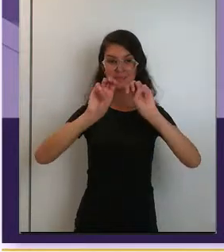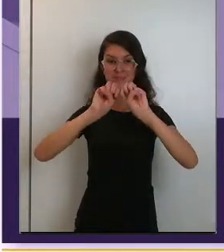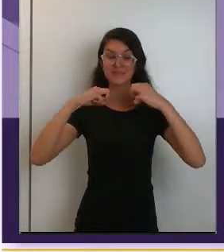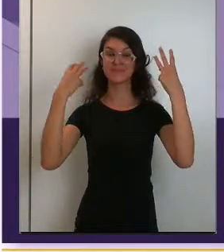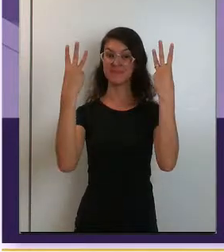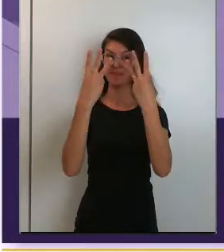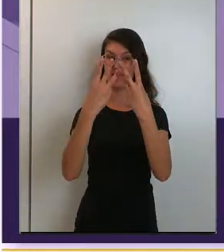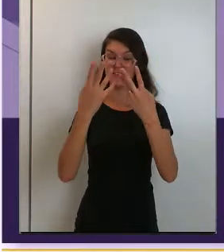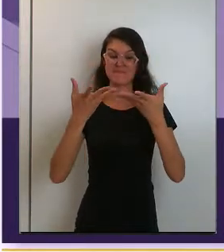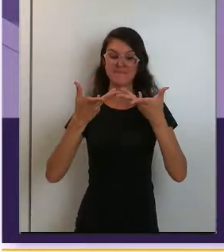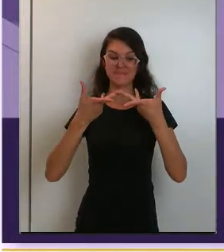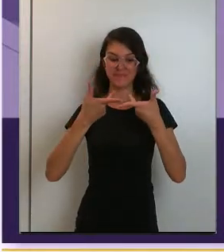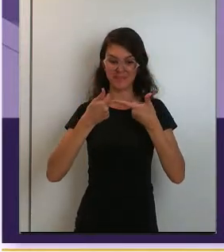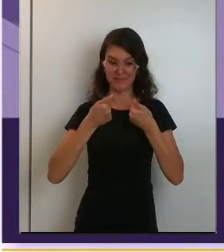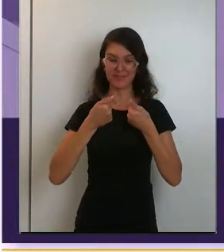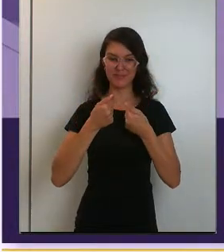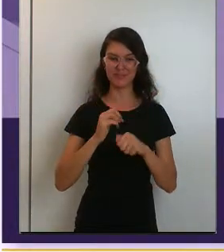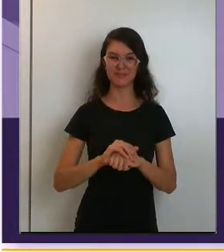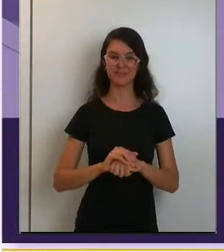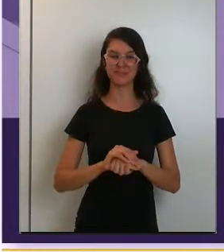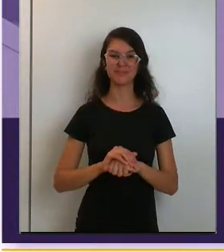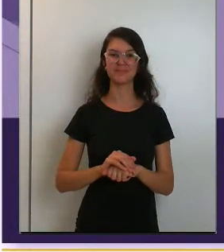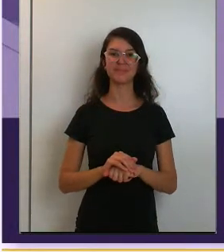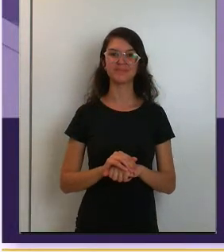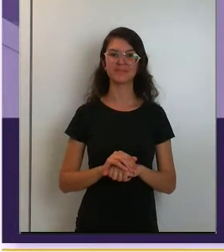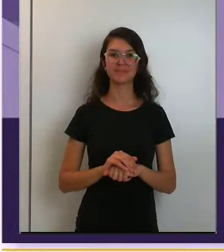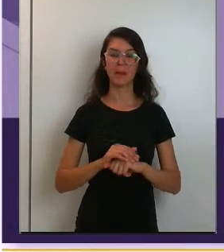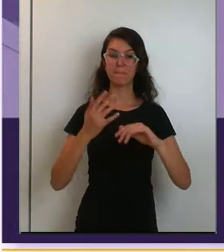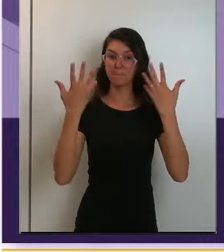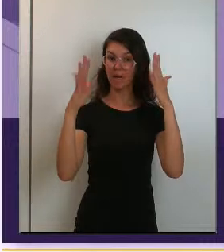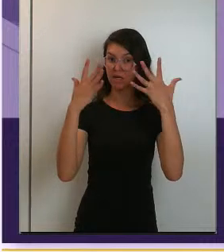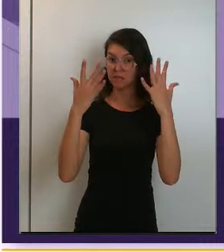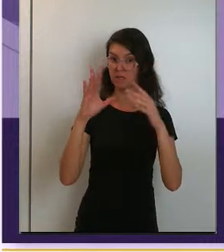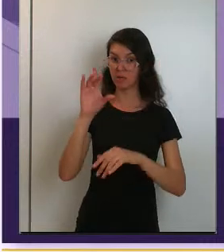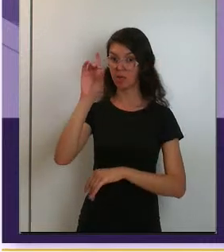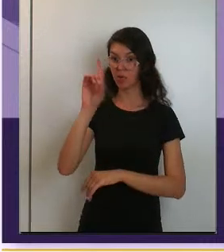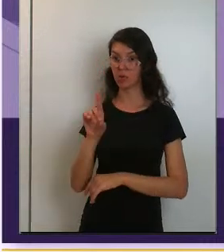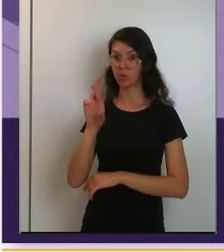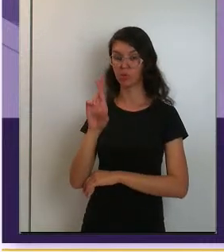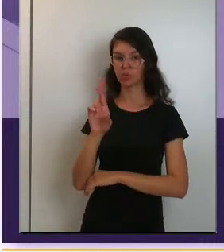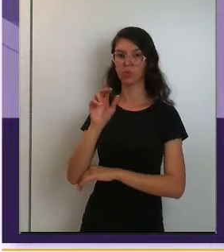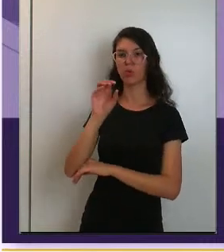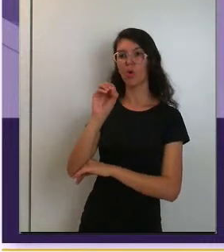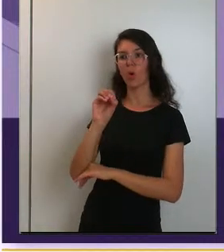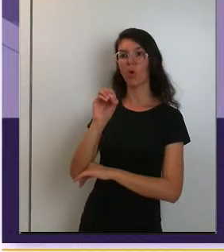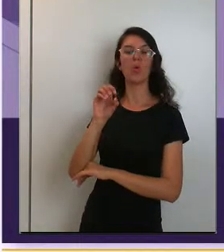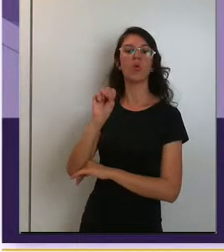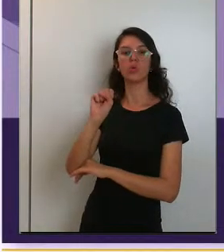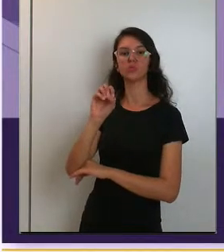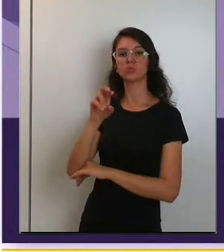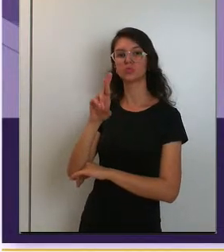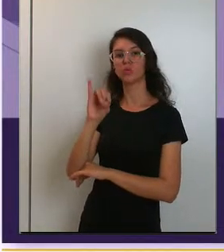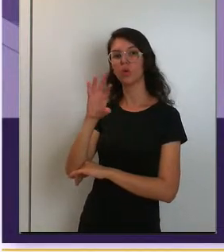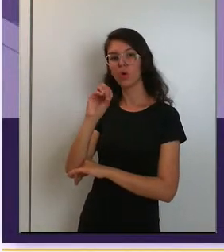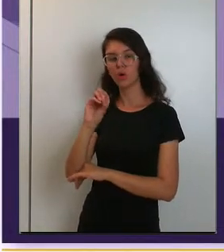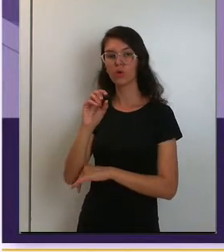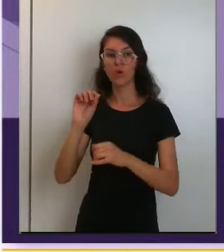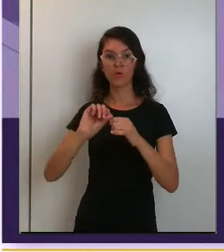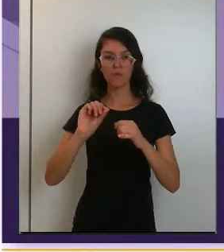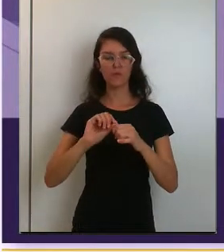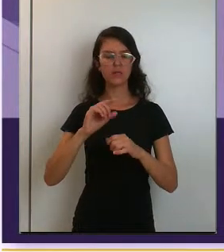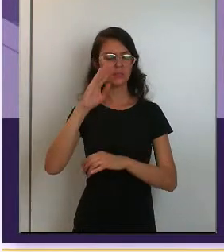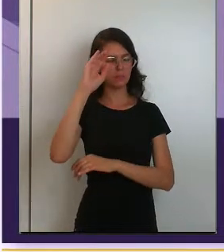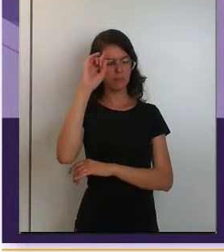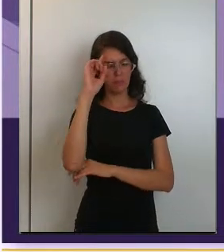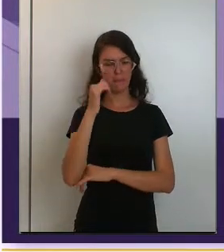evento, parabenizando desde logo o Dr. Leonardo Osório, que foi quem fez primeiramente a